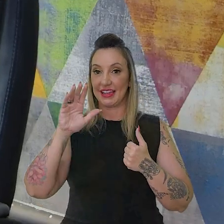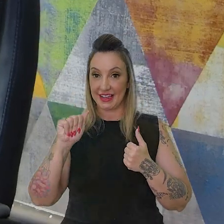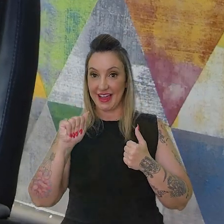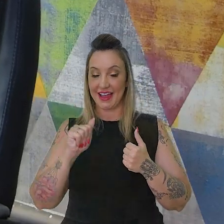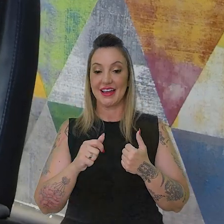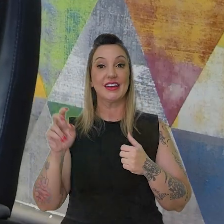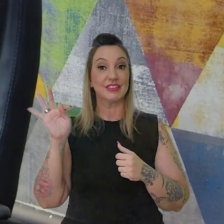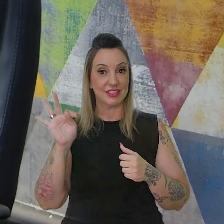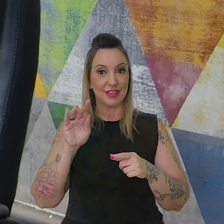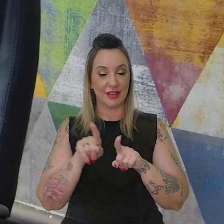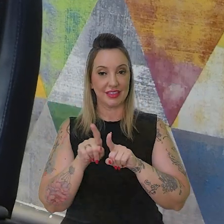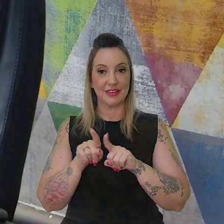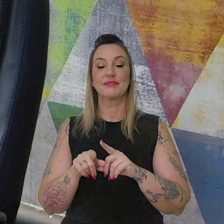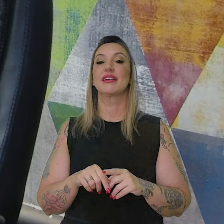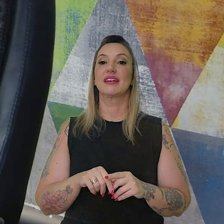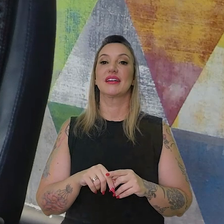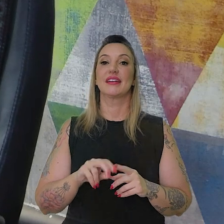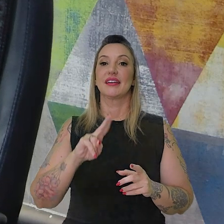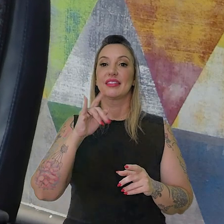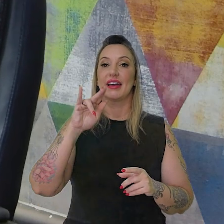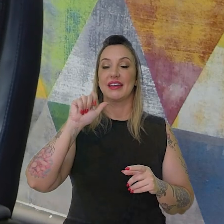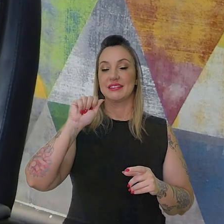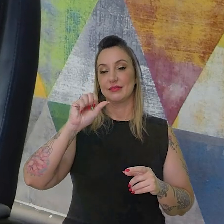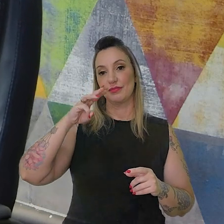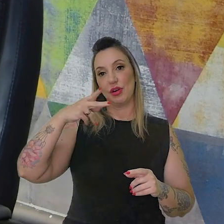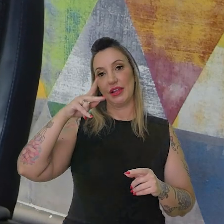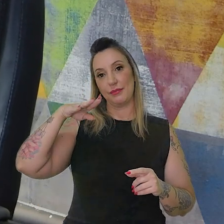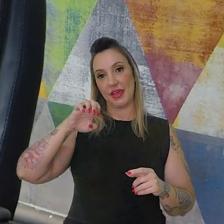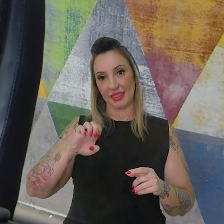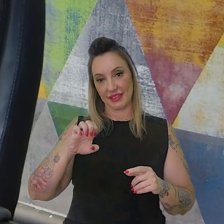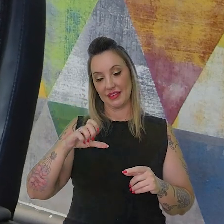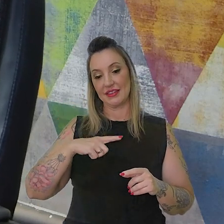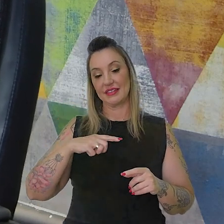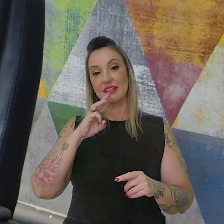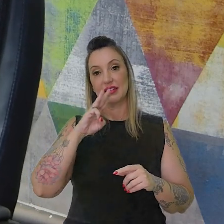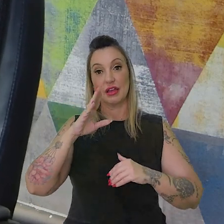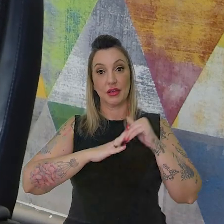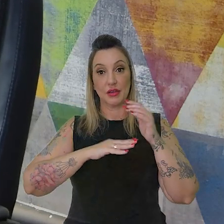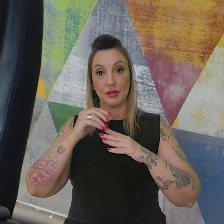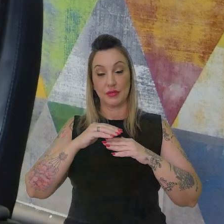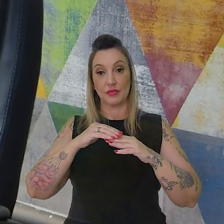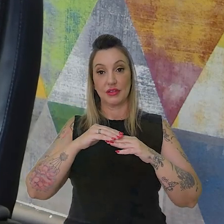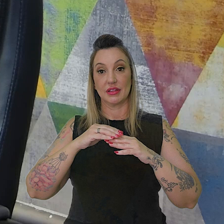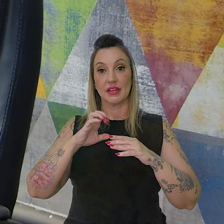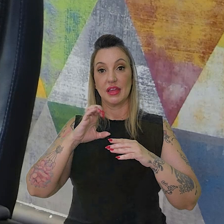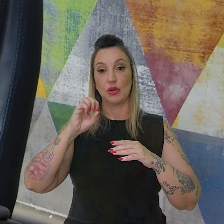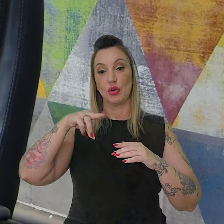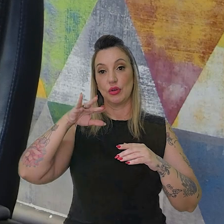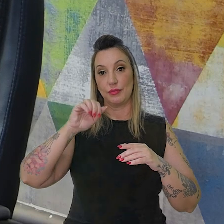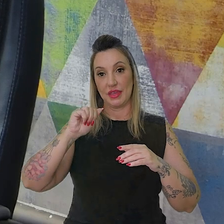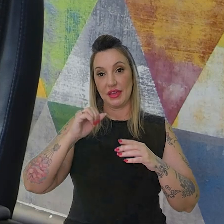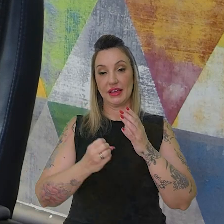salvato no tiktok também tá spim também tô no Instagram no tiktok a gente tem o site profissões economia